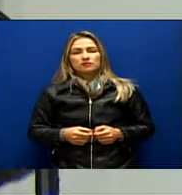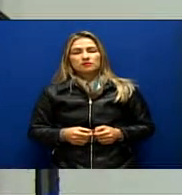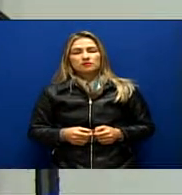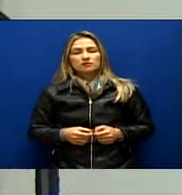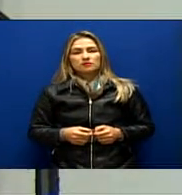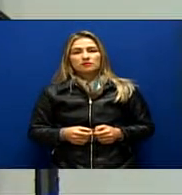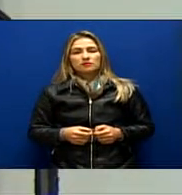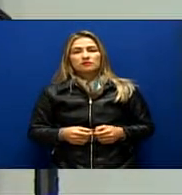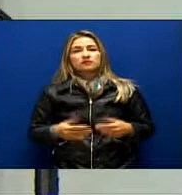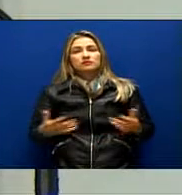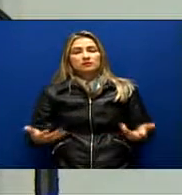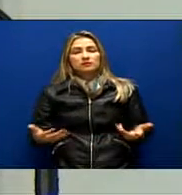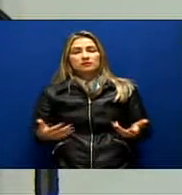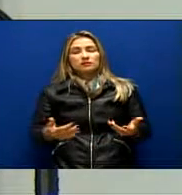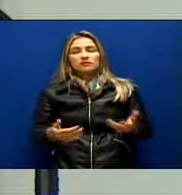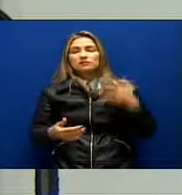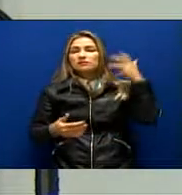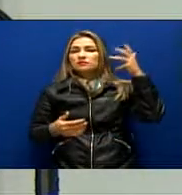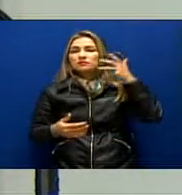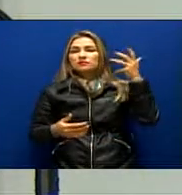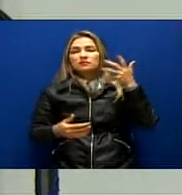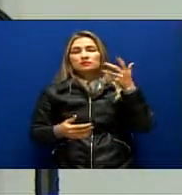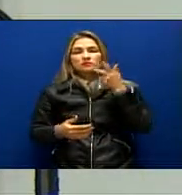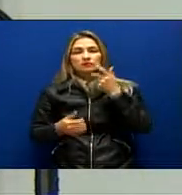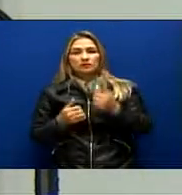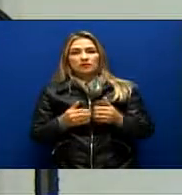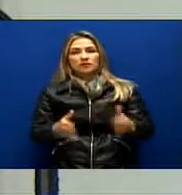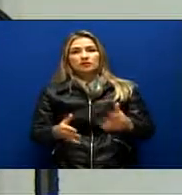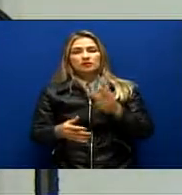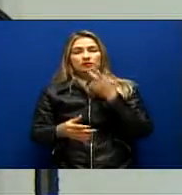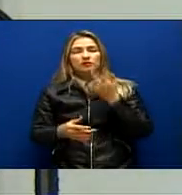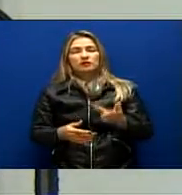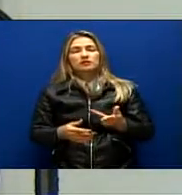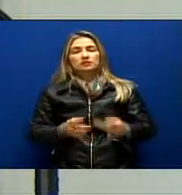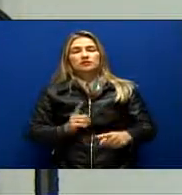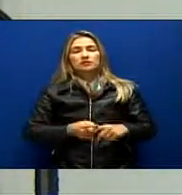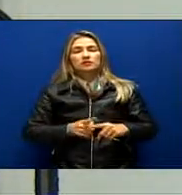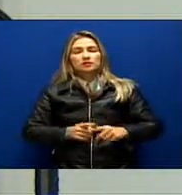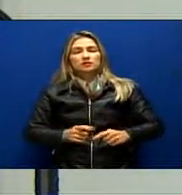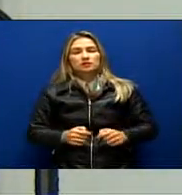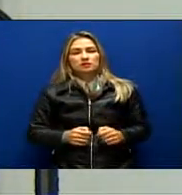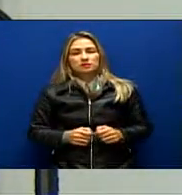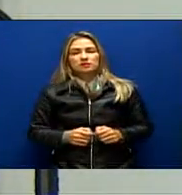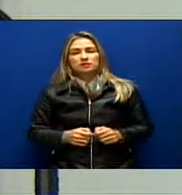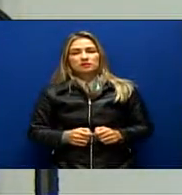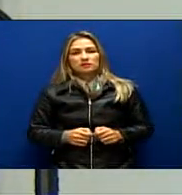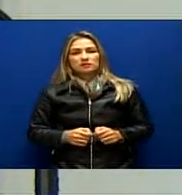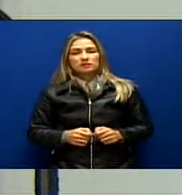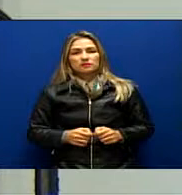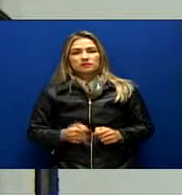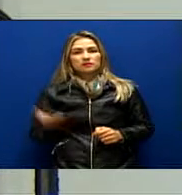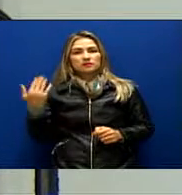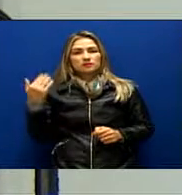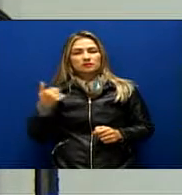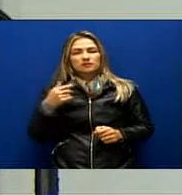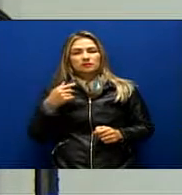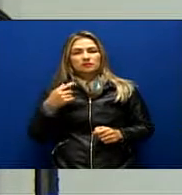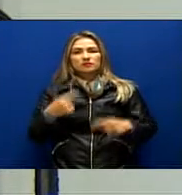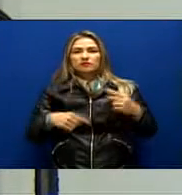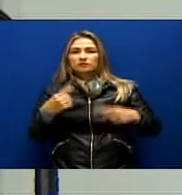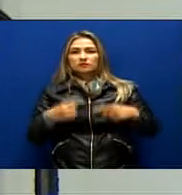E por isso é que eu comecei falando, na vez passada, na primeira discussão, e vou continuar, só